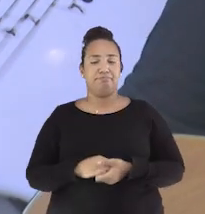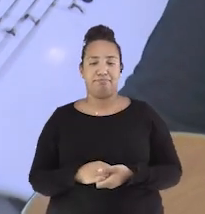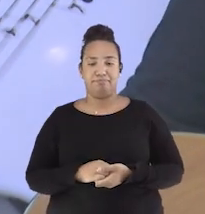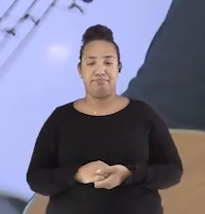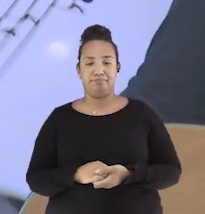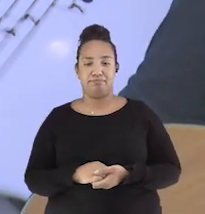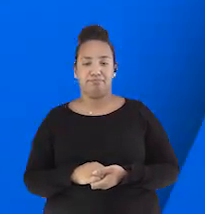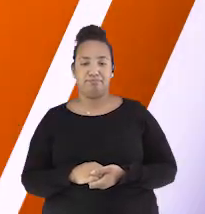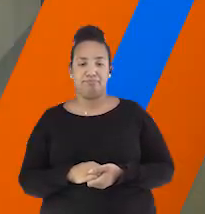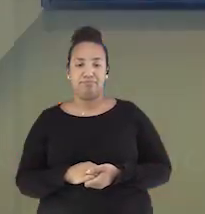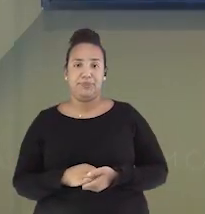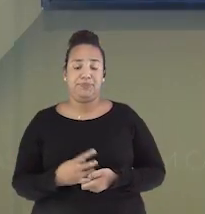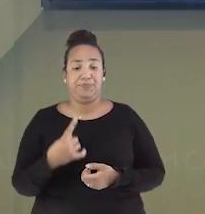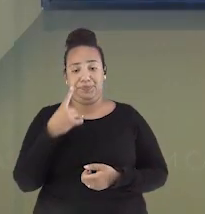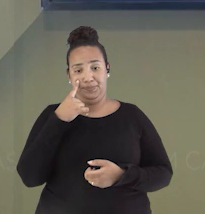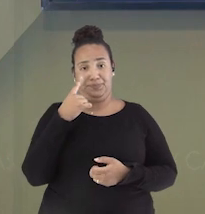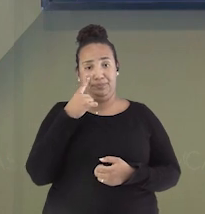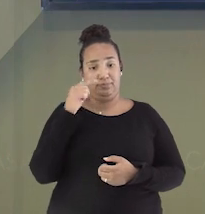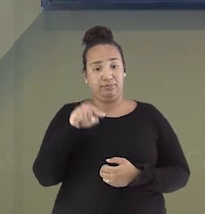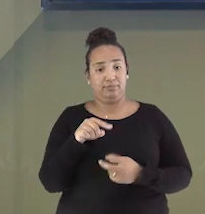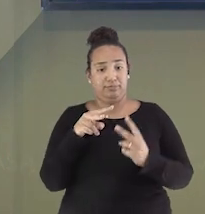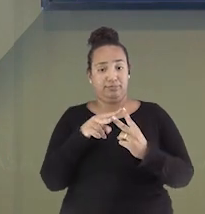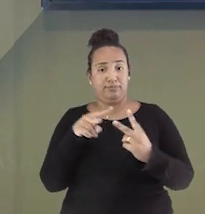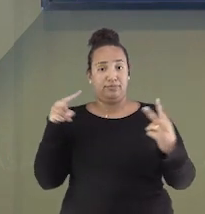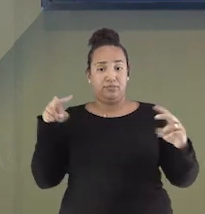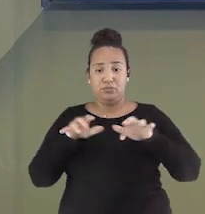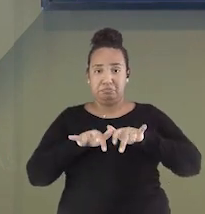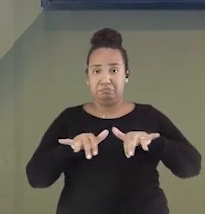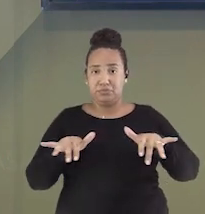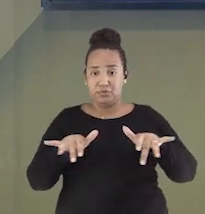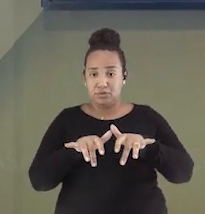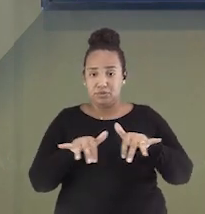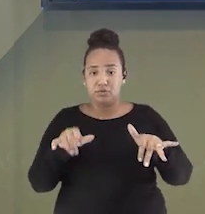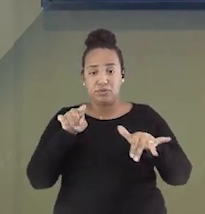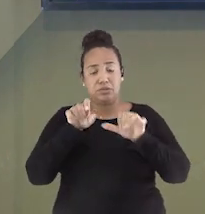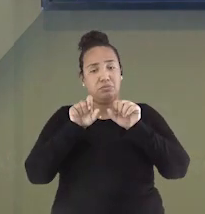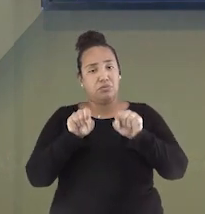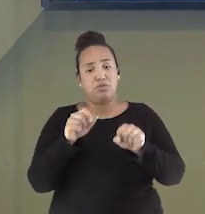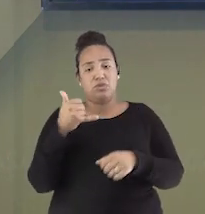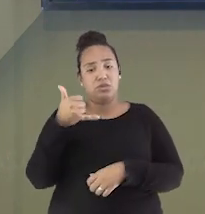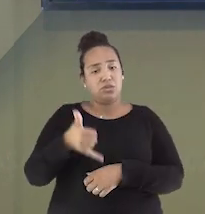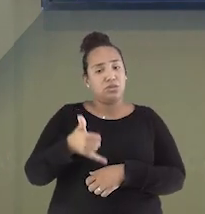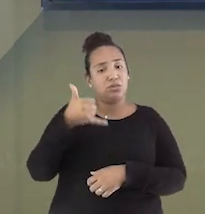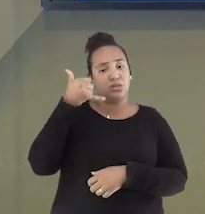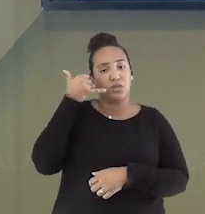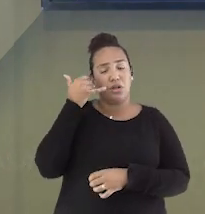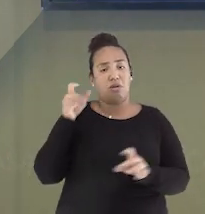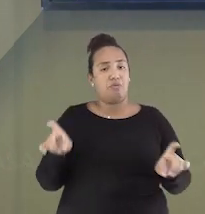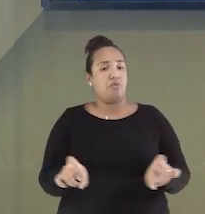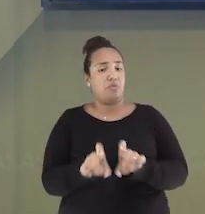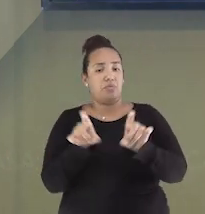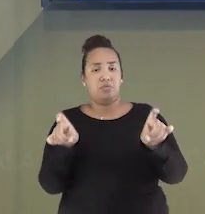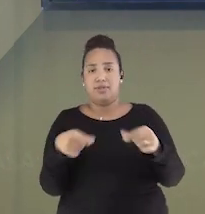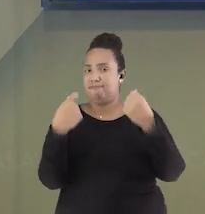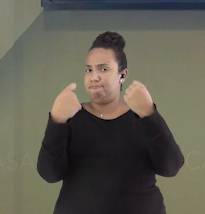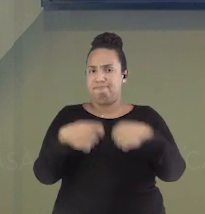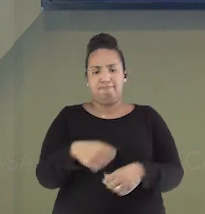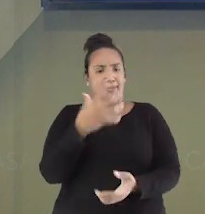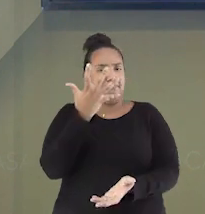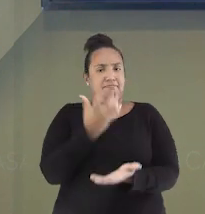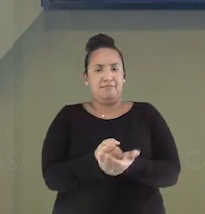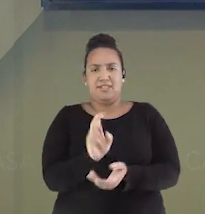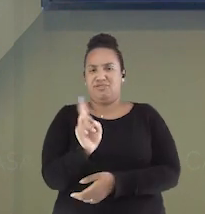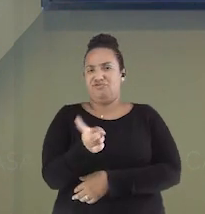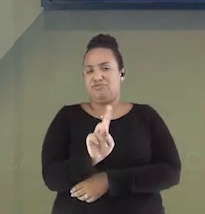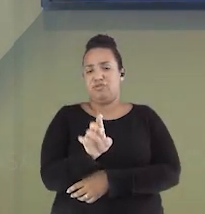legal para a gente fazer isso esse é um piano virtual que você pode acessar tanto do computador quanto do seu celular não